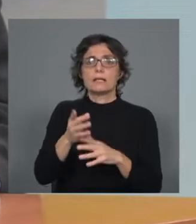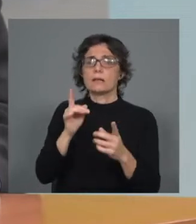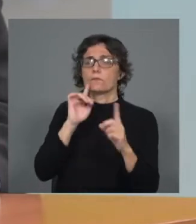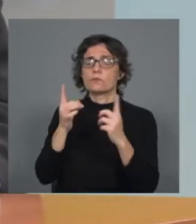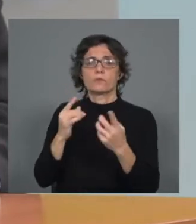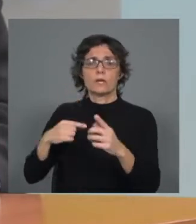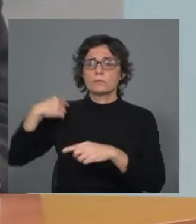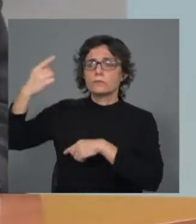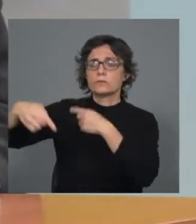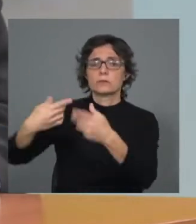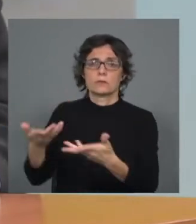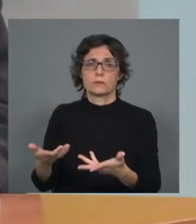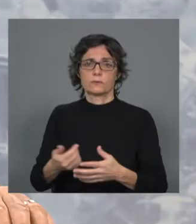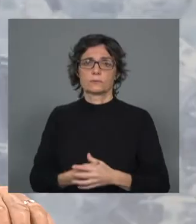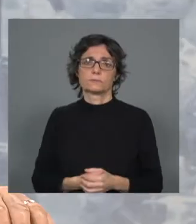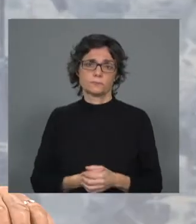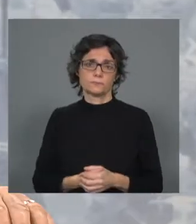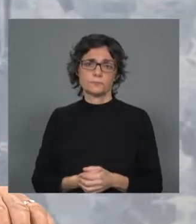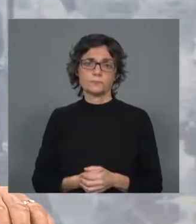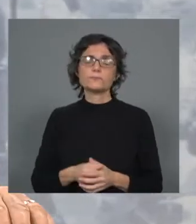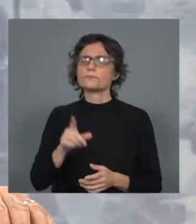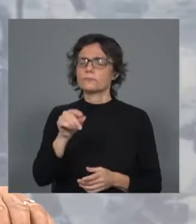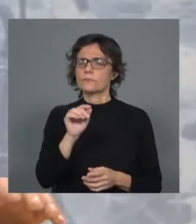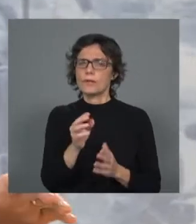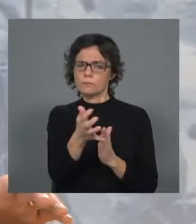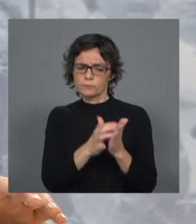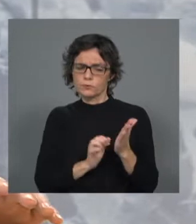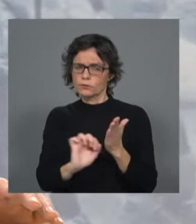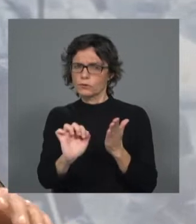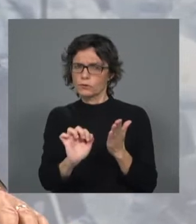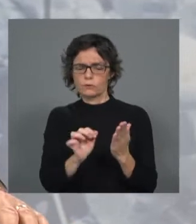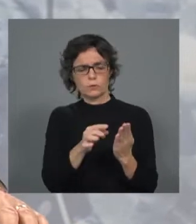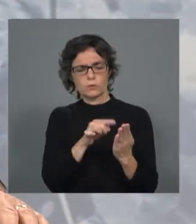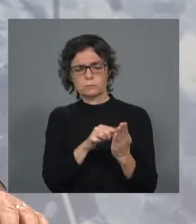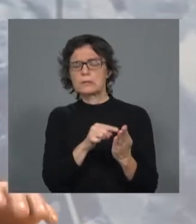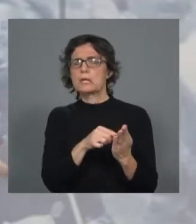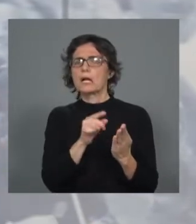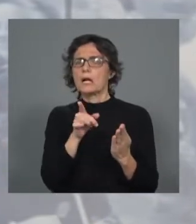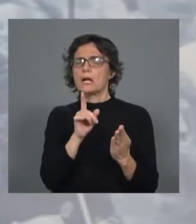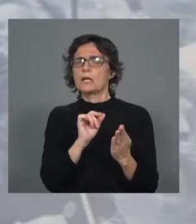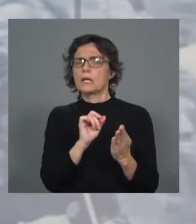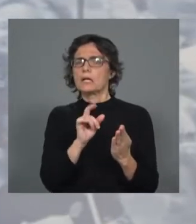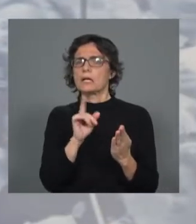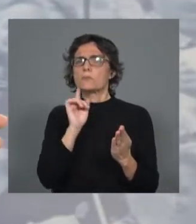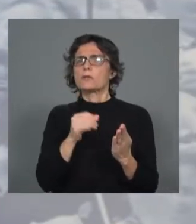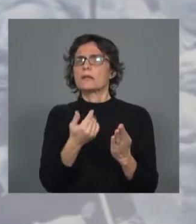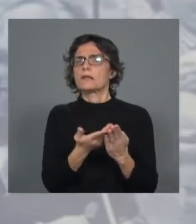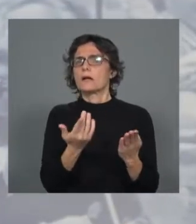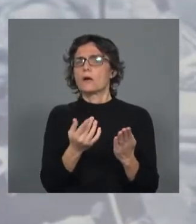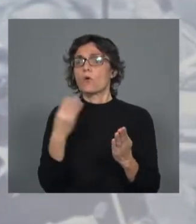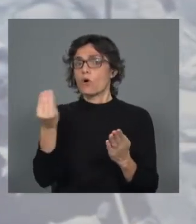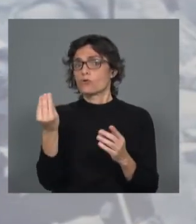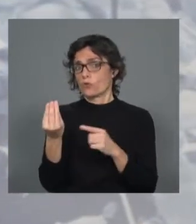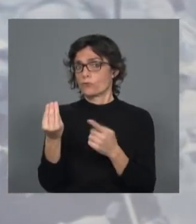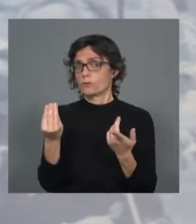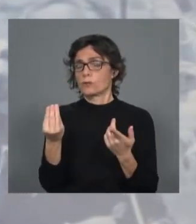gerações. Identificam na vossa nota um sublinhar muito centrado na questão dos jovens, não é?